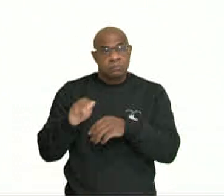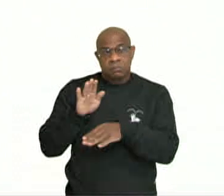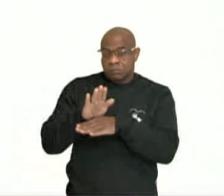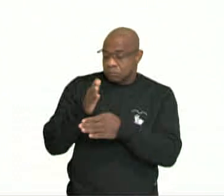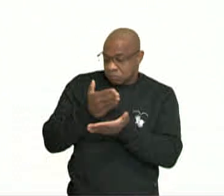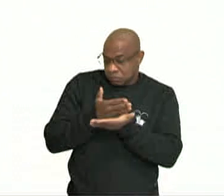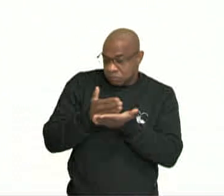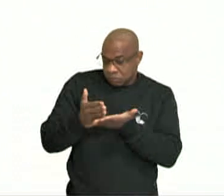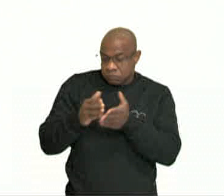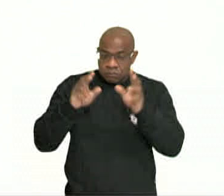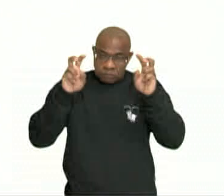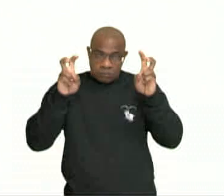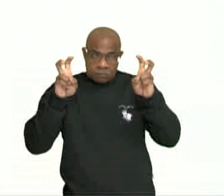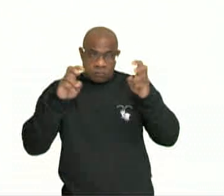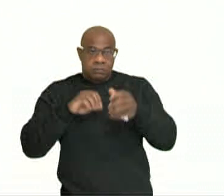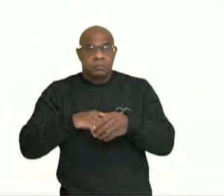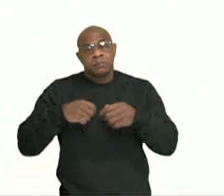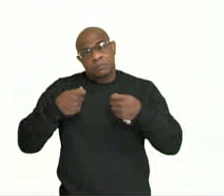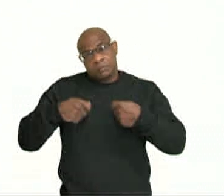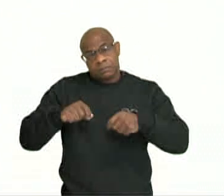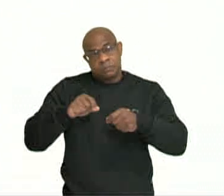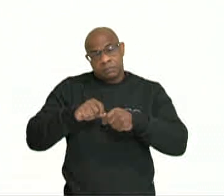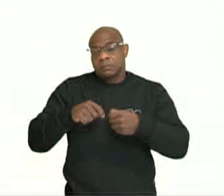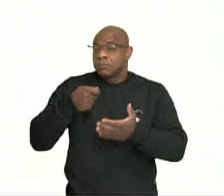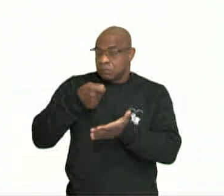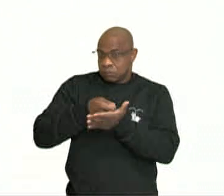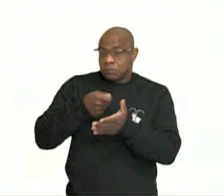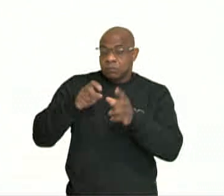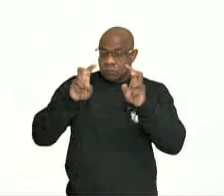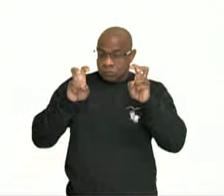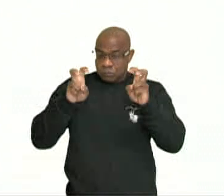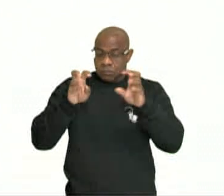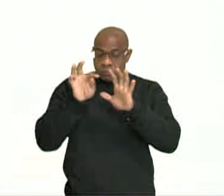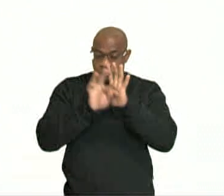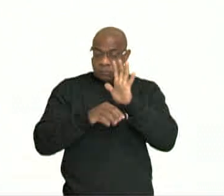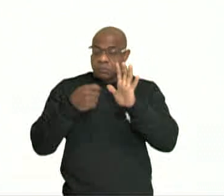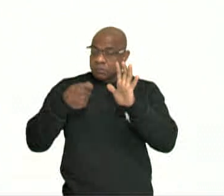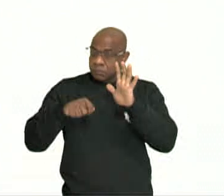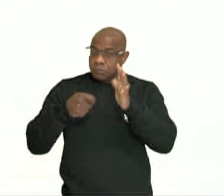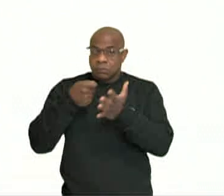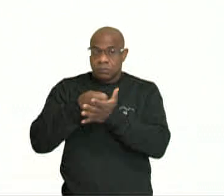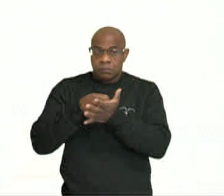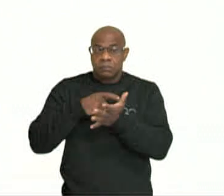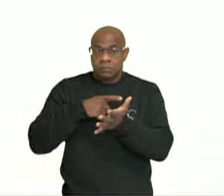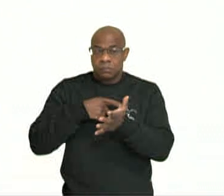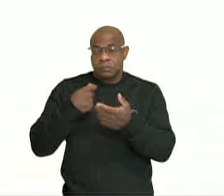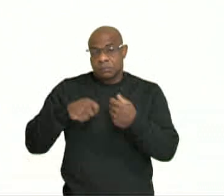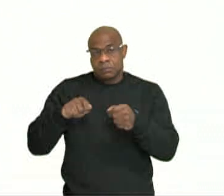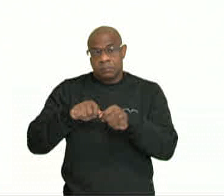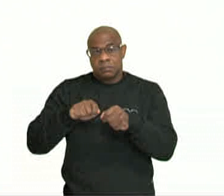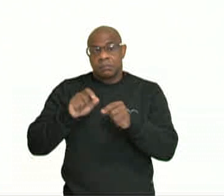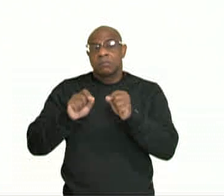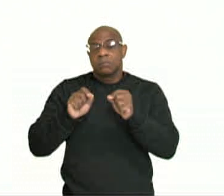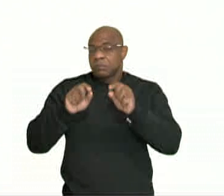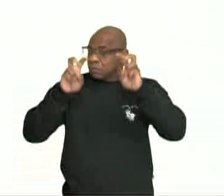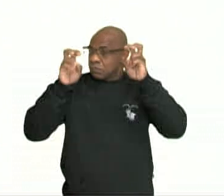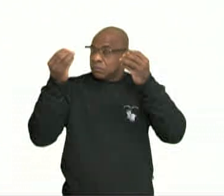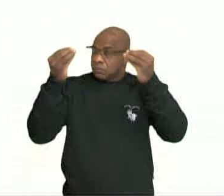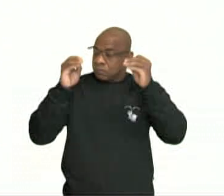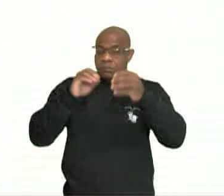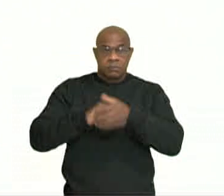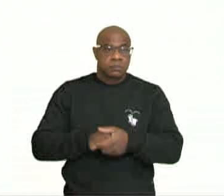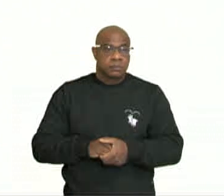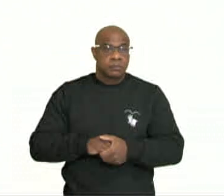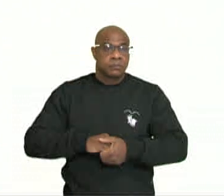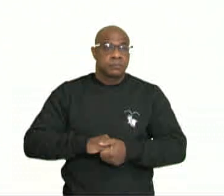começar? Então, o texto, obrigatoriamente, daí tem que responder isso. Então, na introdução, você vai